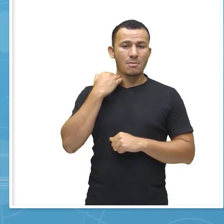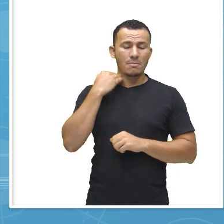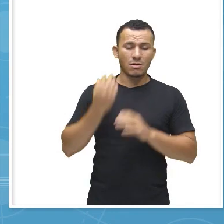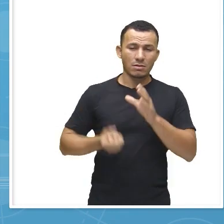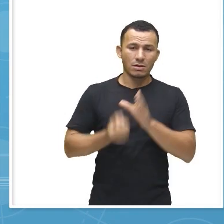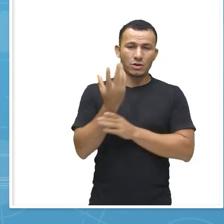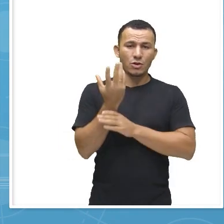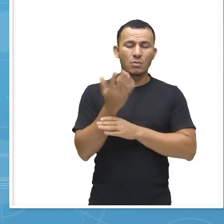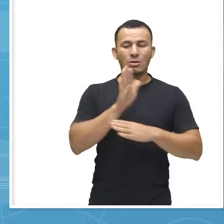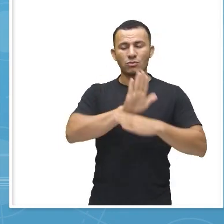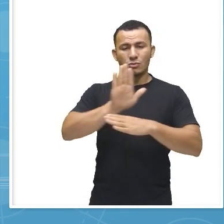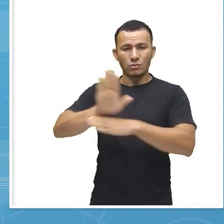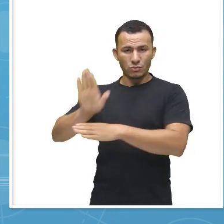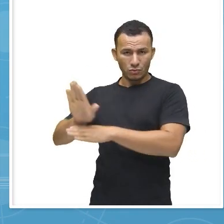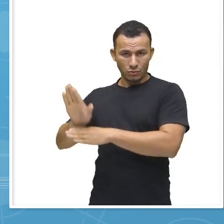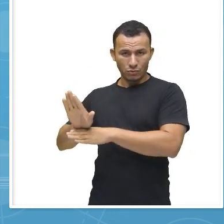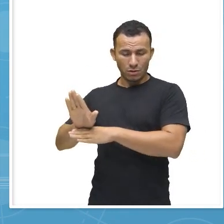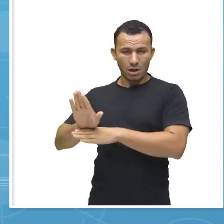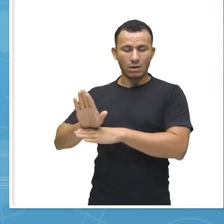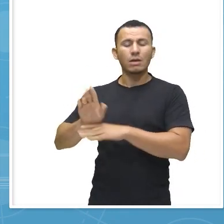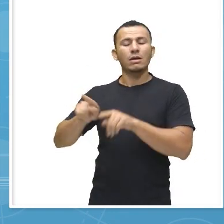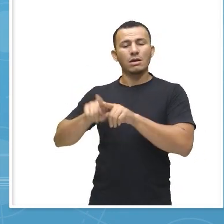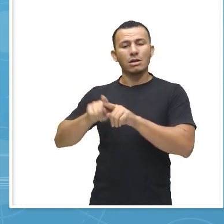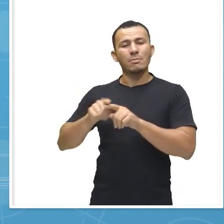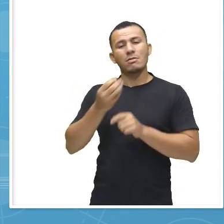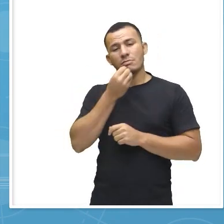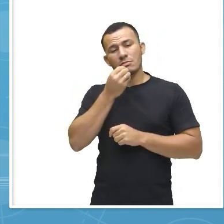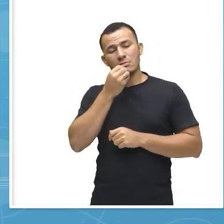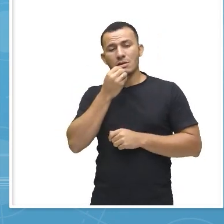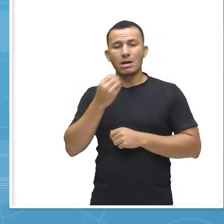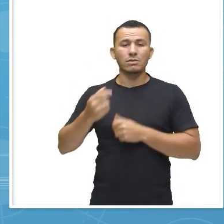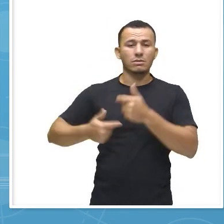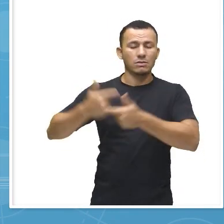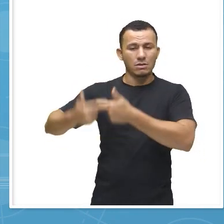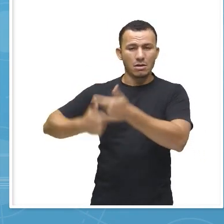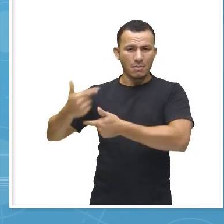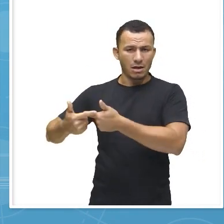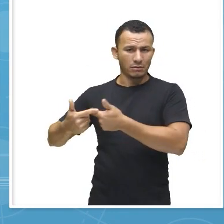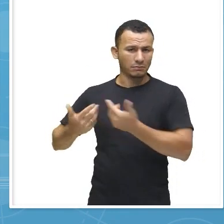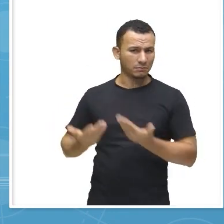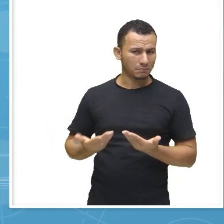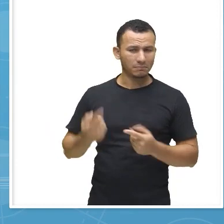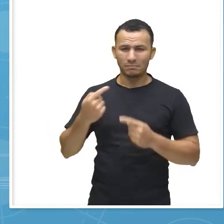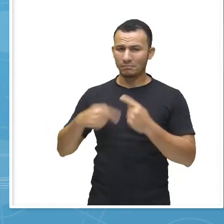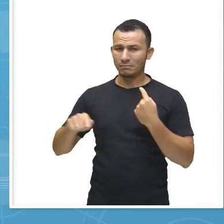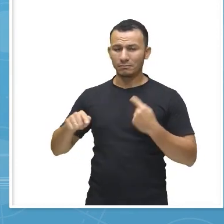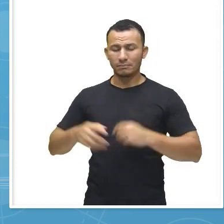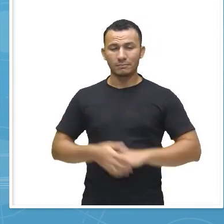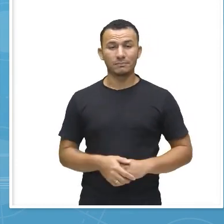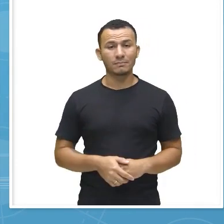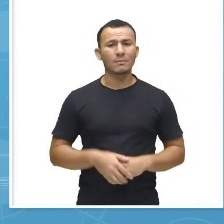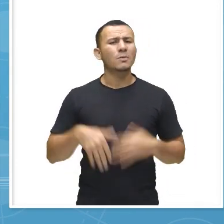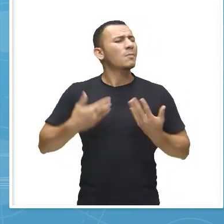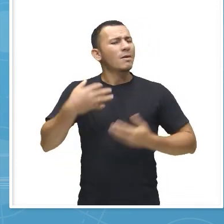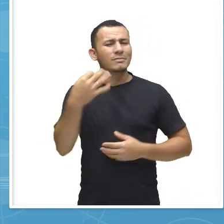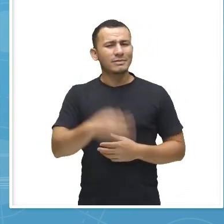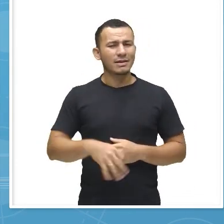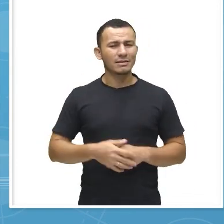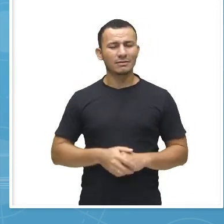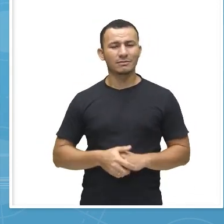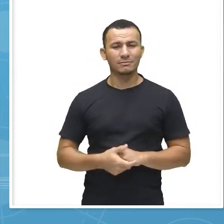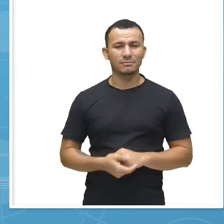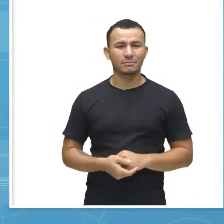monarquia e ser também uma instituição geradora de empregos. Também está incorreta. Então, olha só o nosso gabarito. A